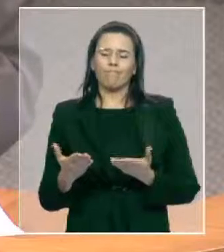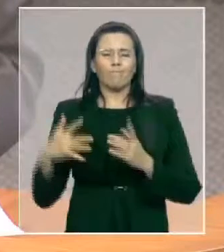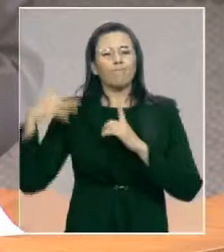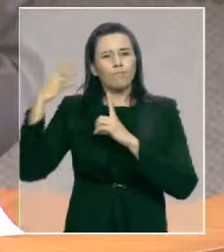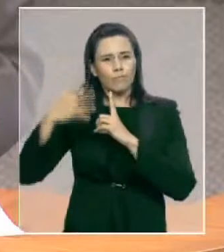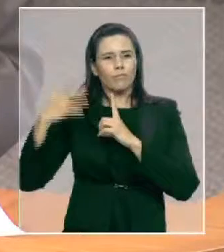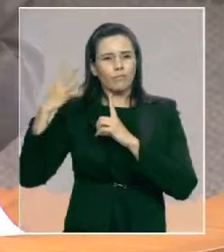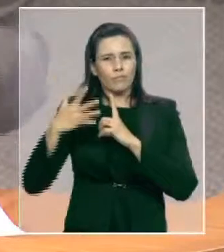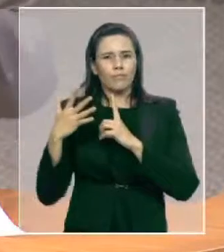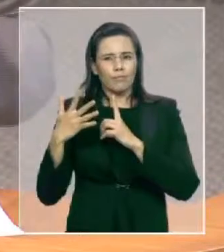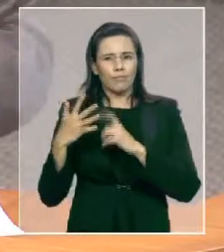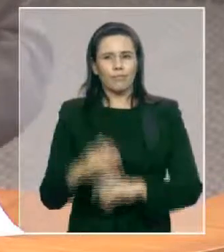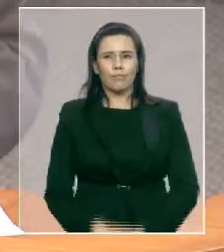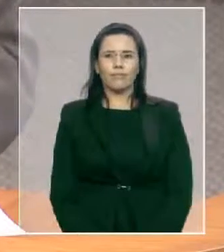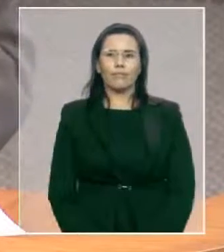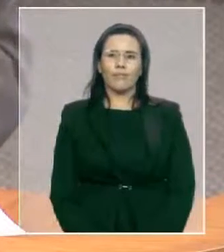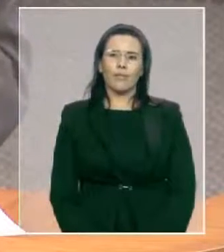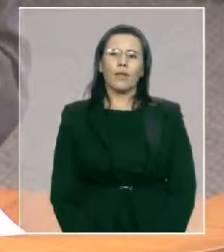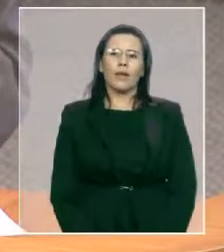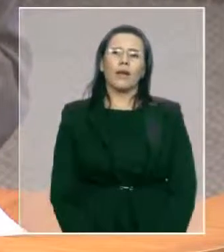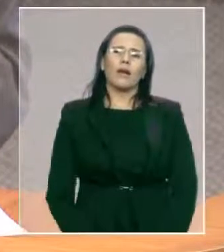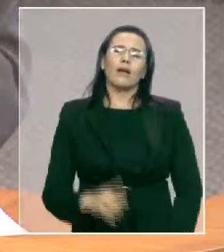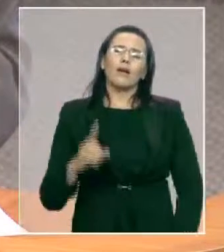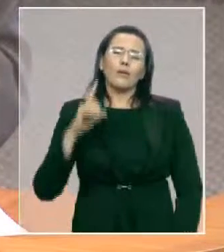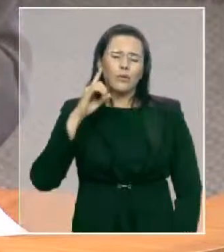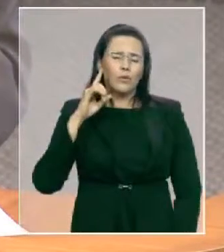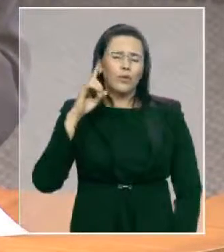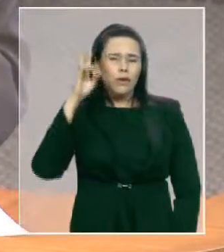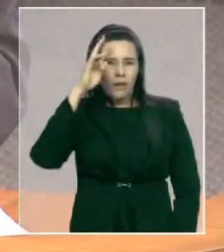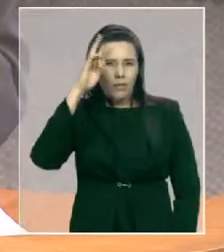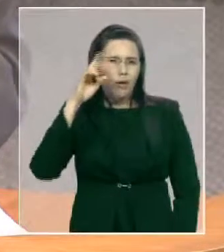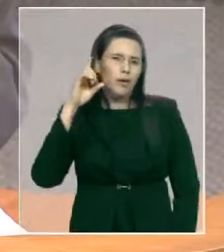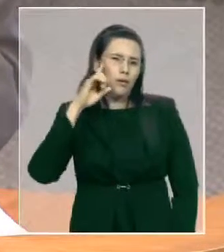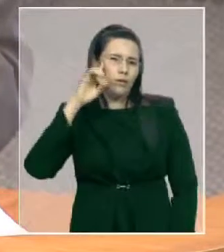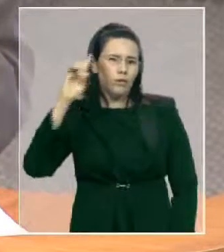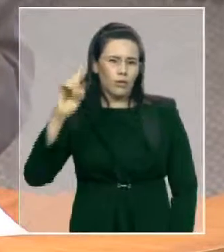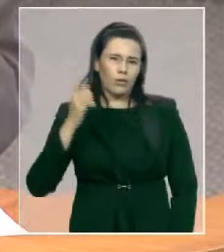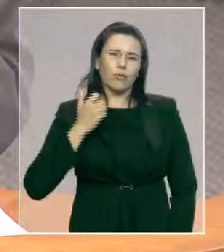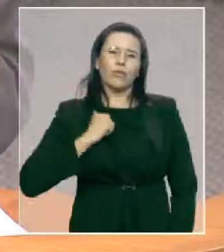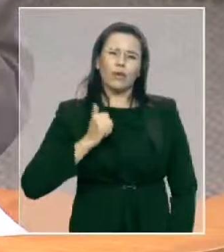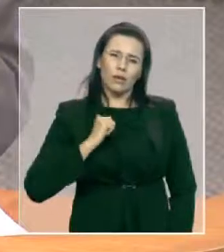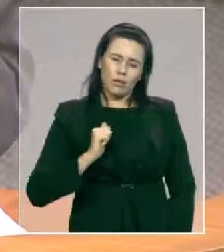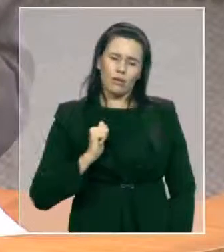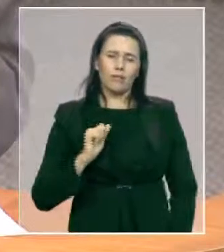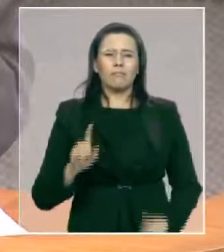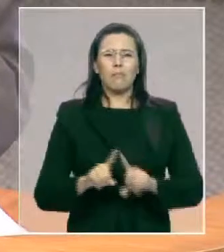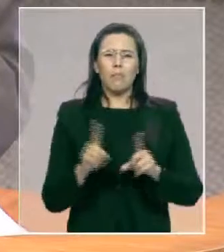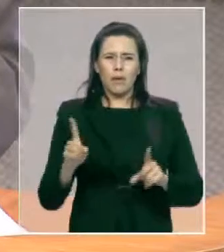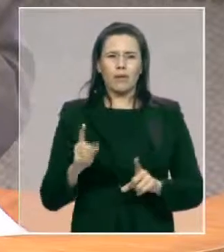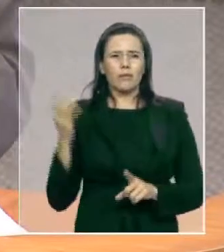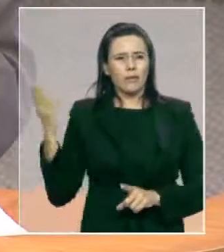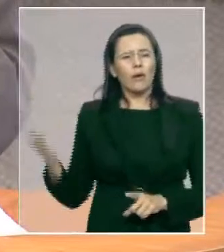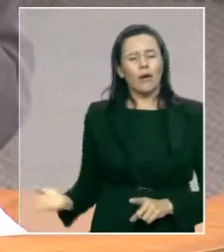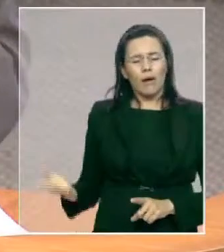o dia do delegado, mas o colega já falou muito bem